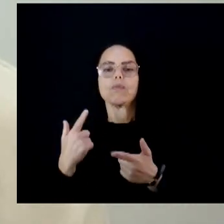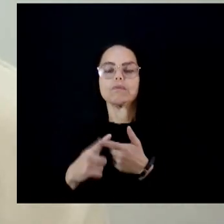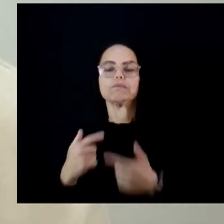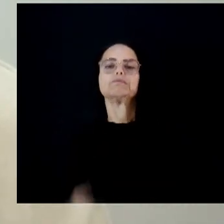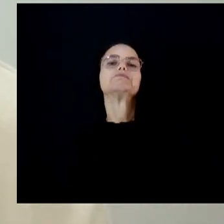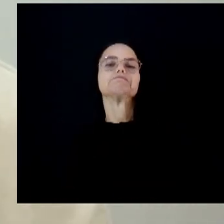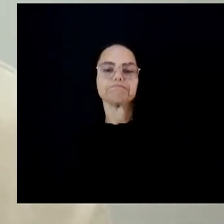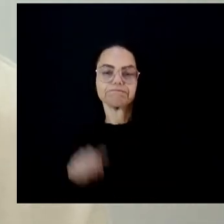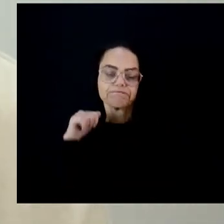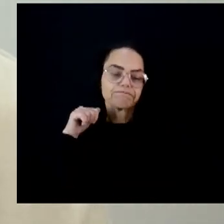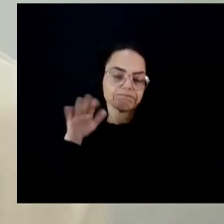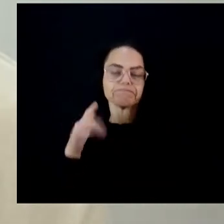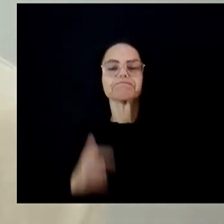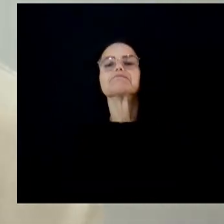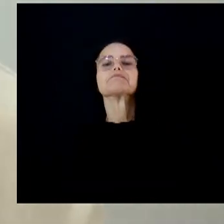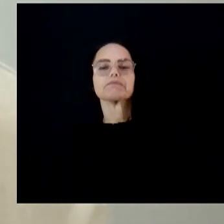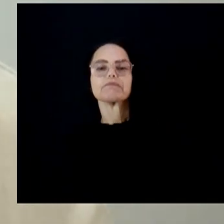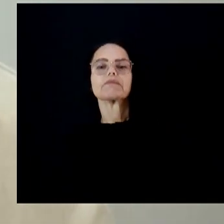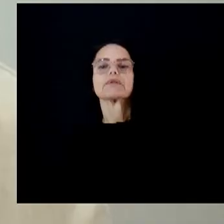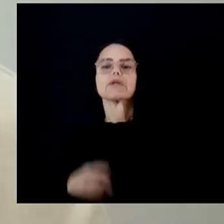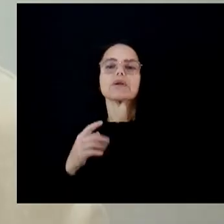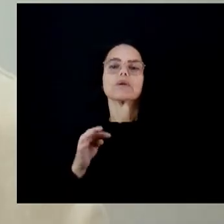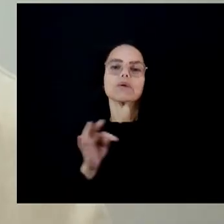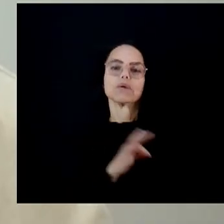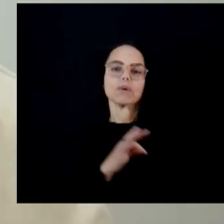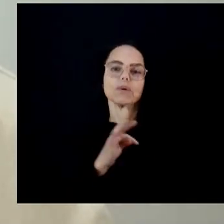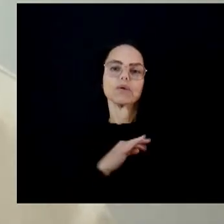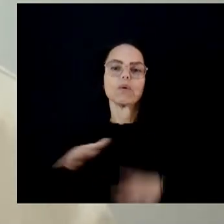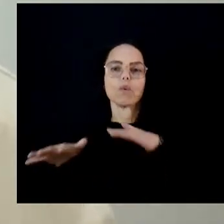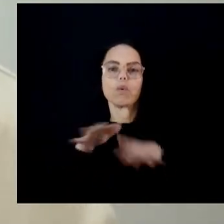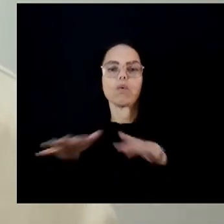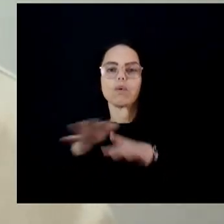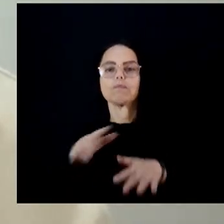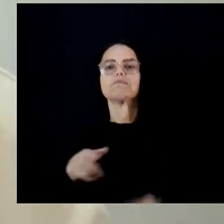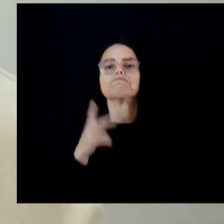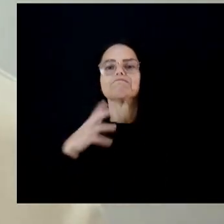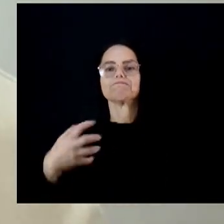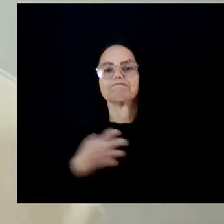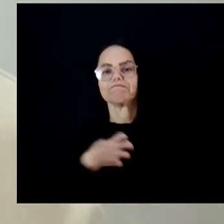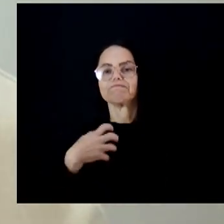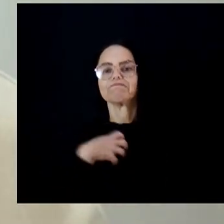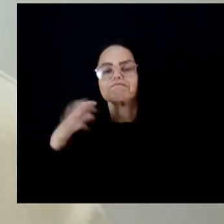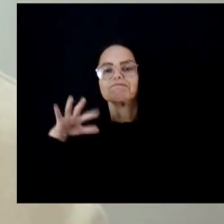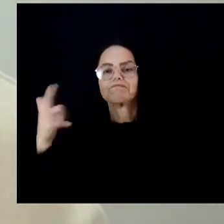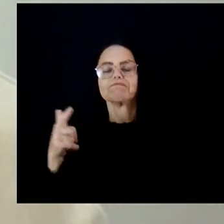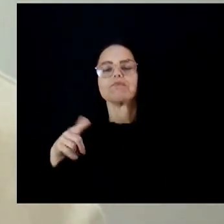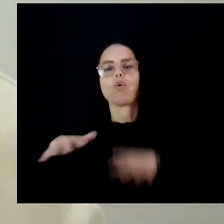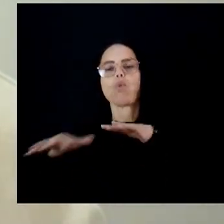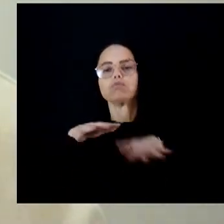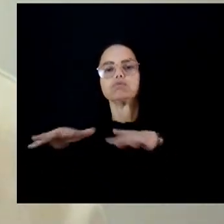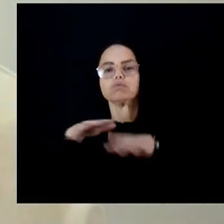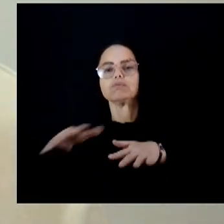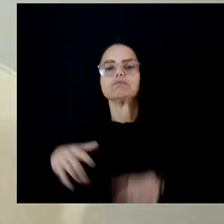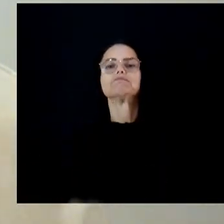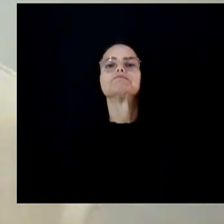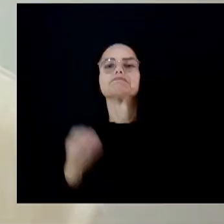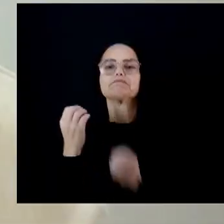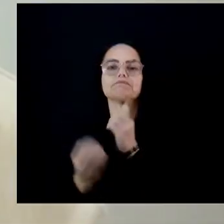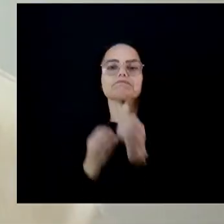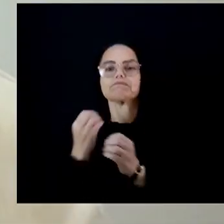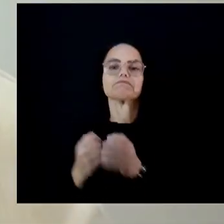assim, de forma técnica, o tremor é o que você sente quando acontece um terremoto. Então, o tremor é como se fosse